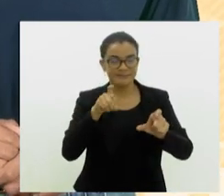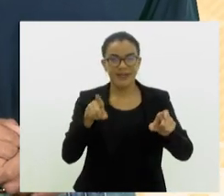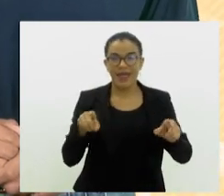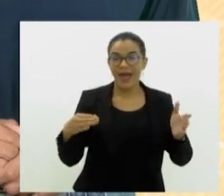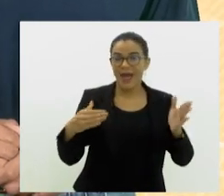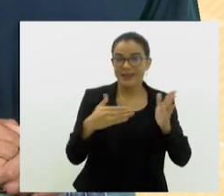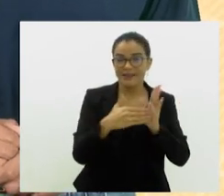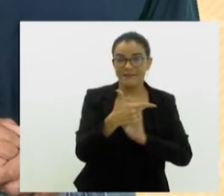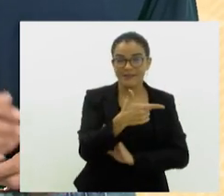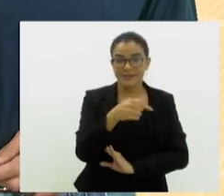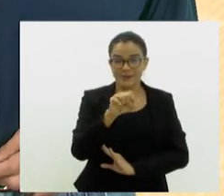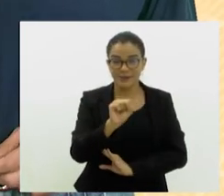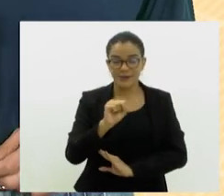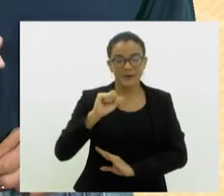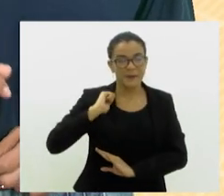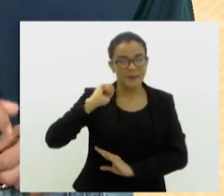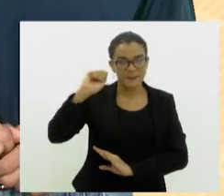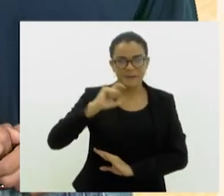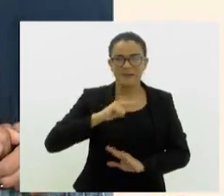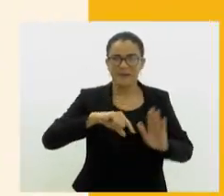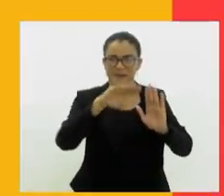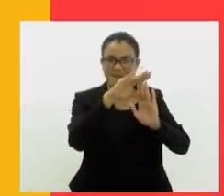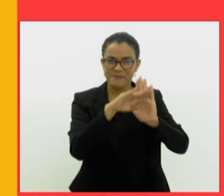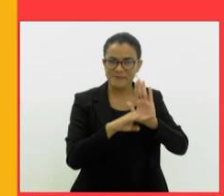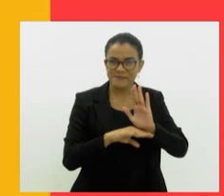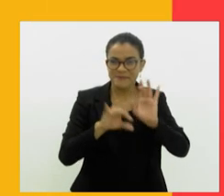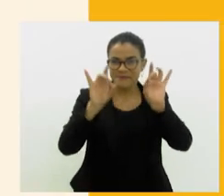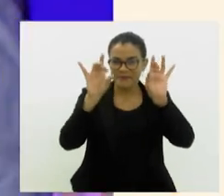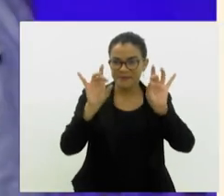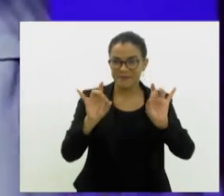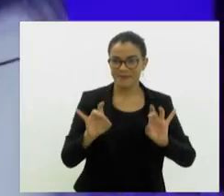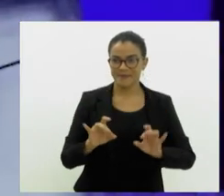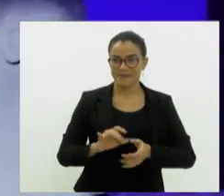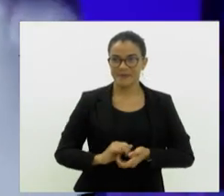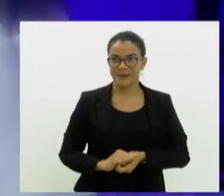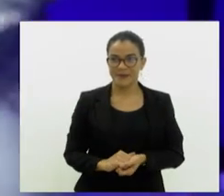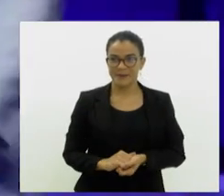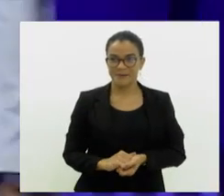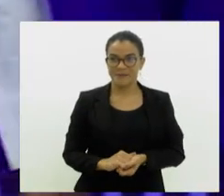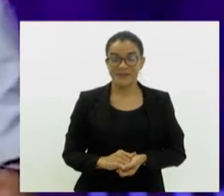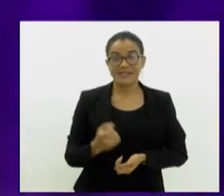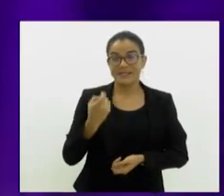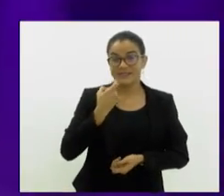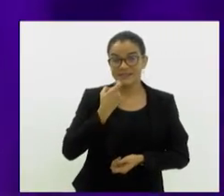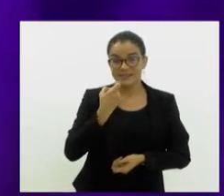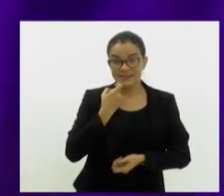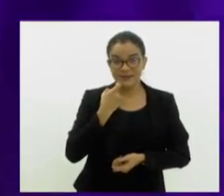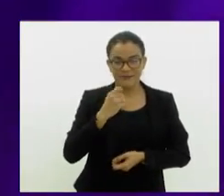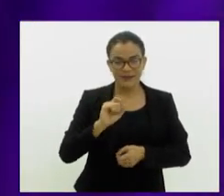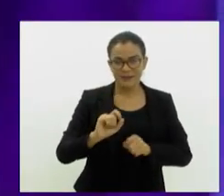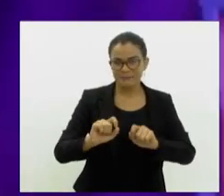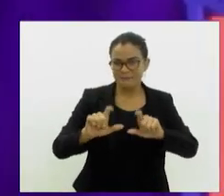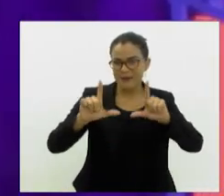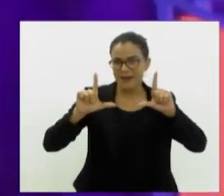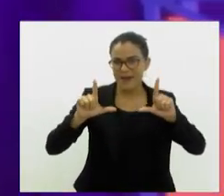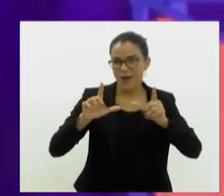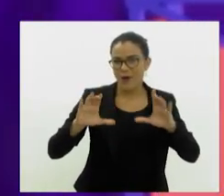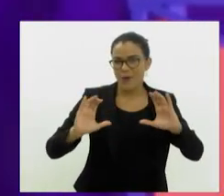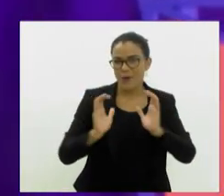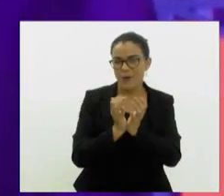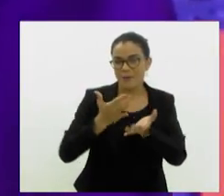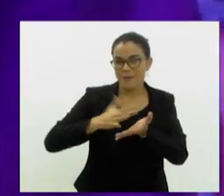e até o dia 28 de abril tem programação especial. Nesta sexta, o destaque é o grupo de pagode